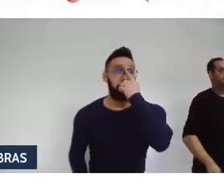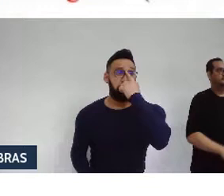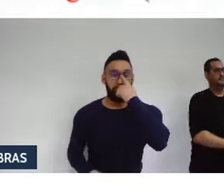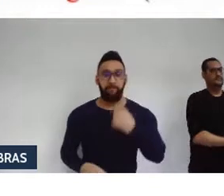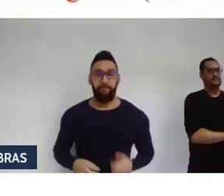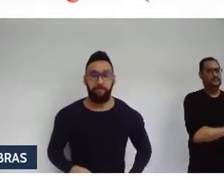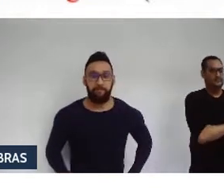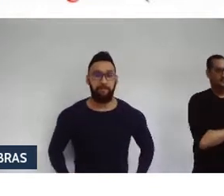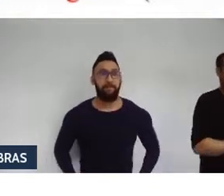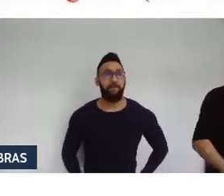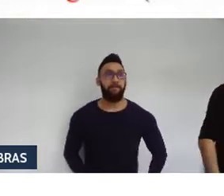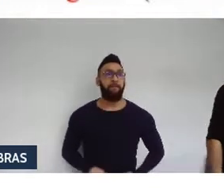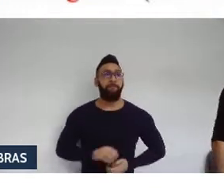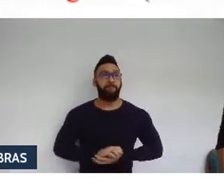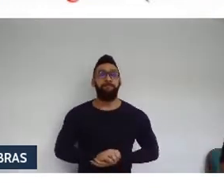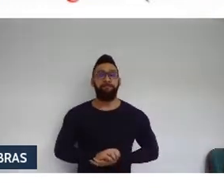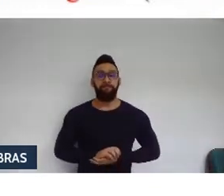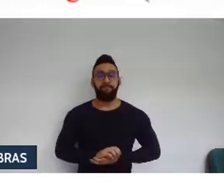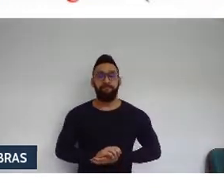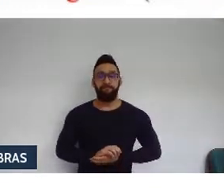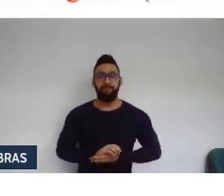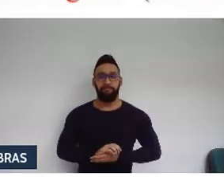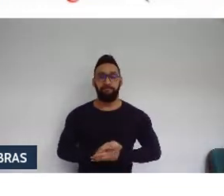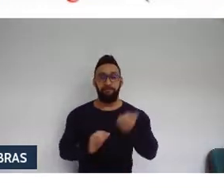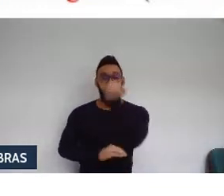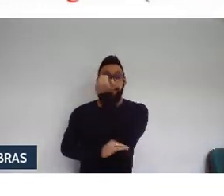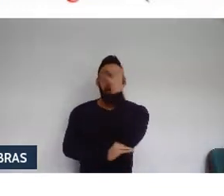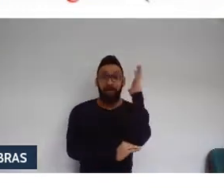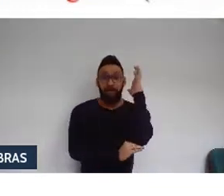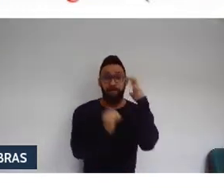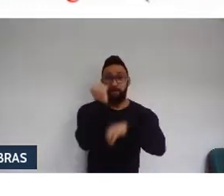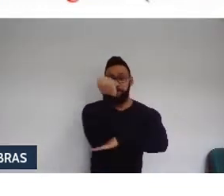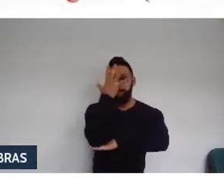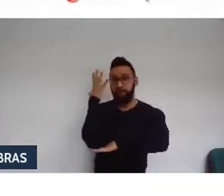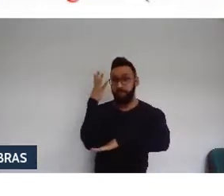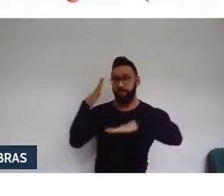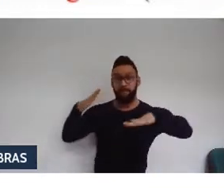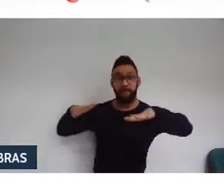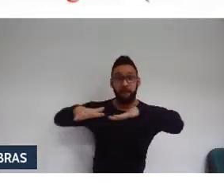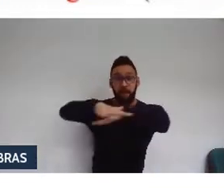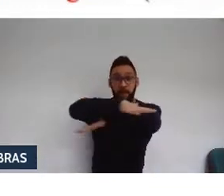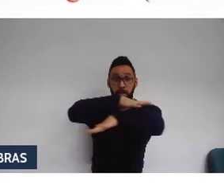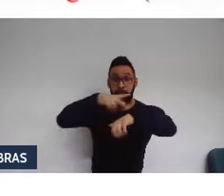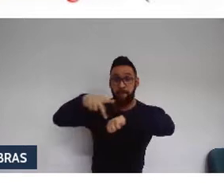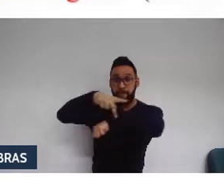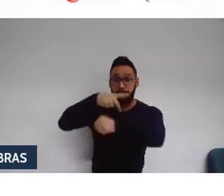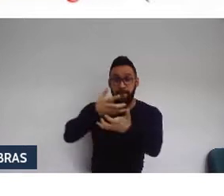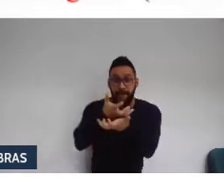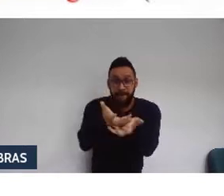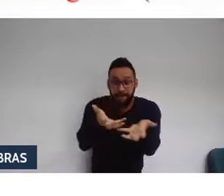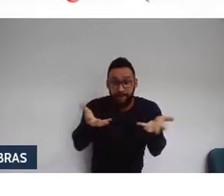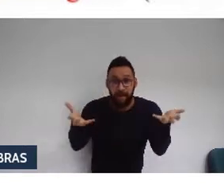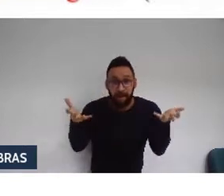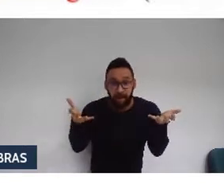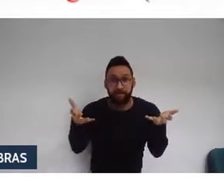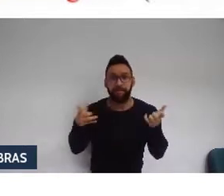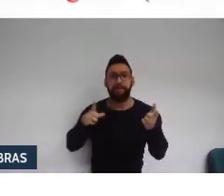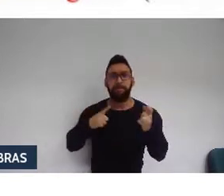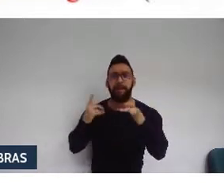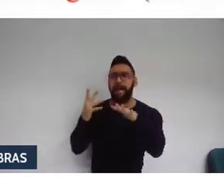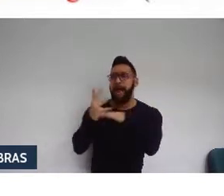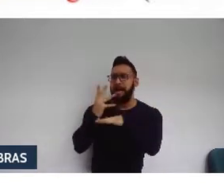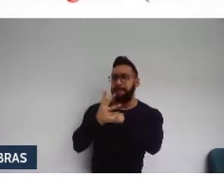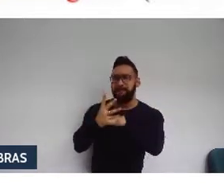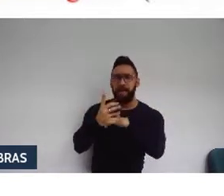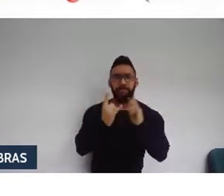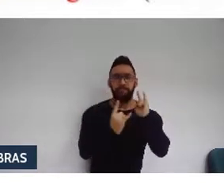né, ou uma constelação de signos, ou uma assemblagem de signos que vão atuar, no